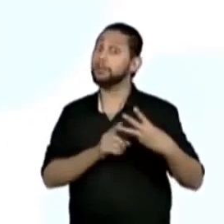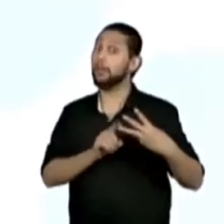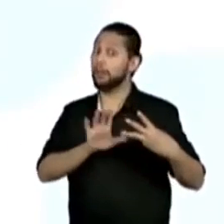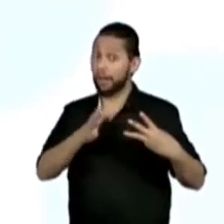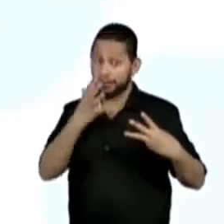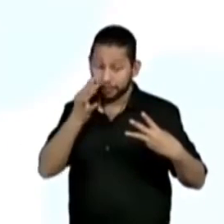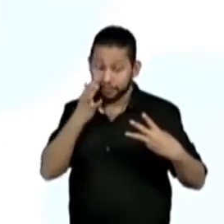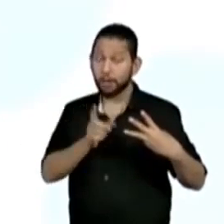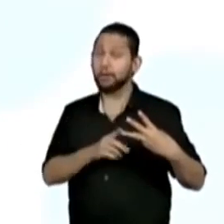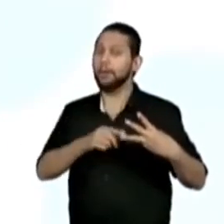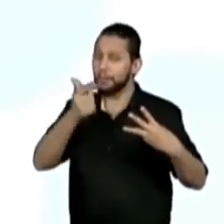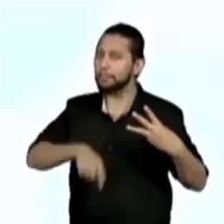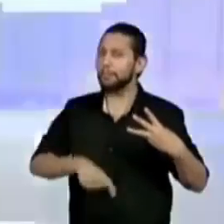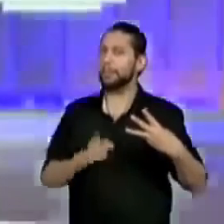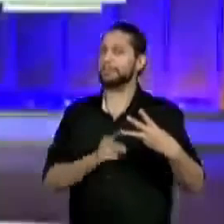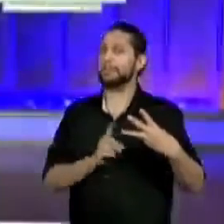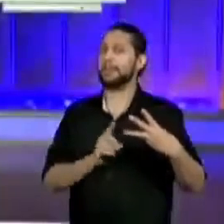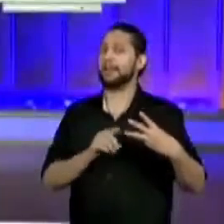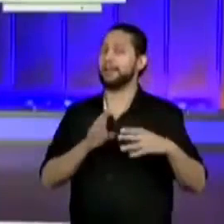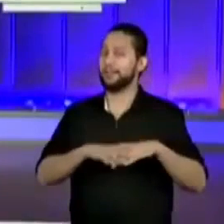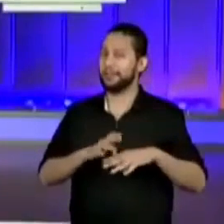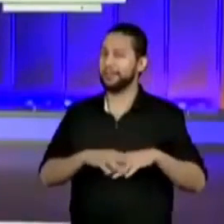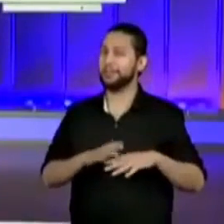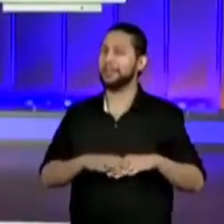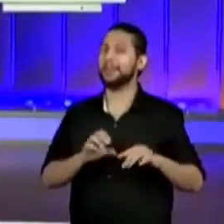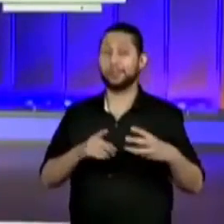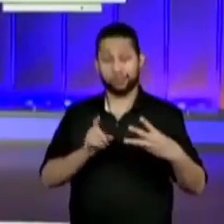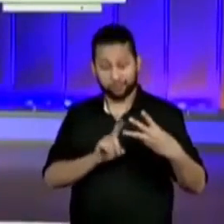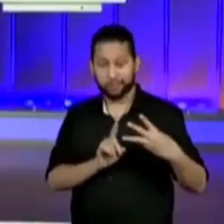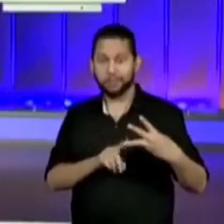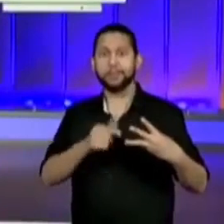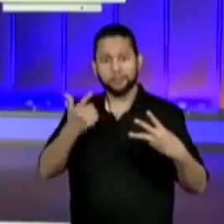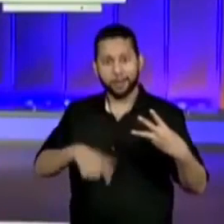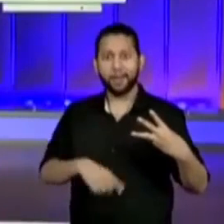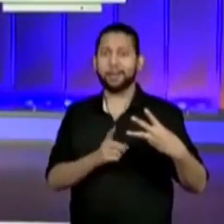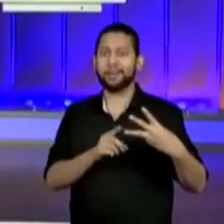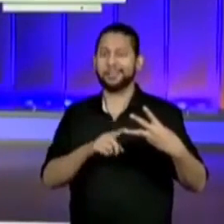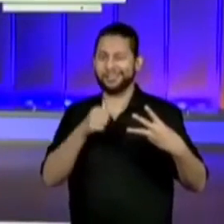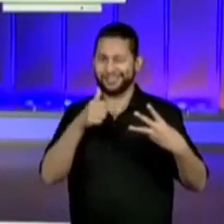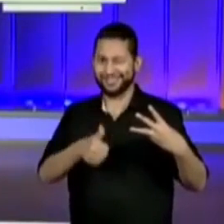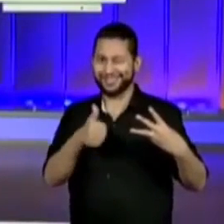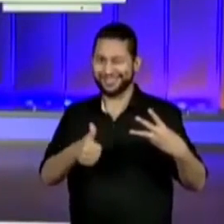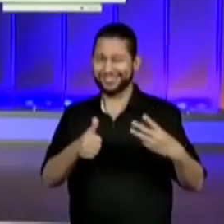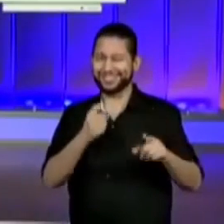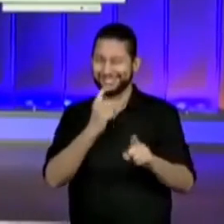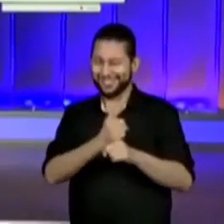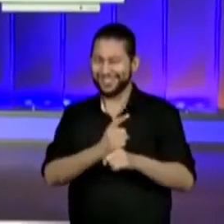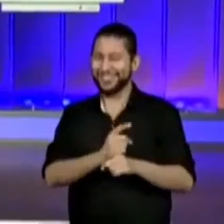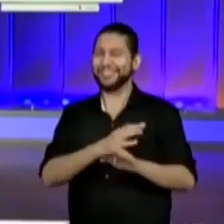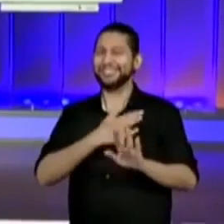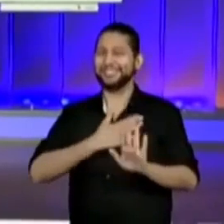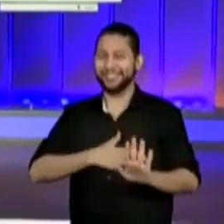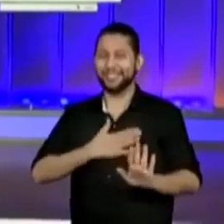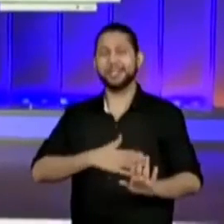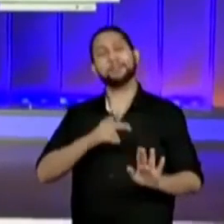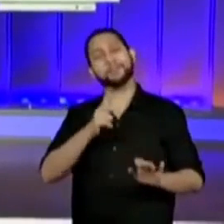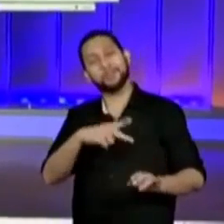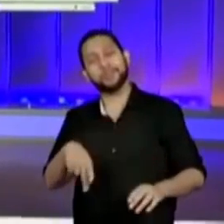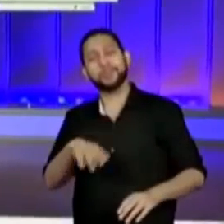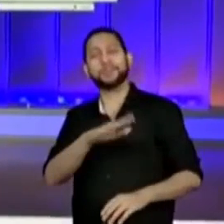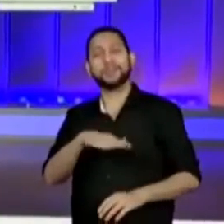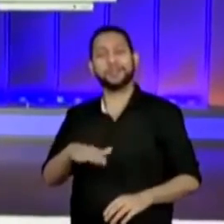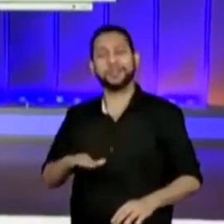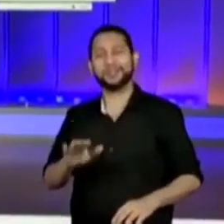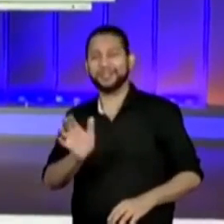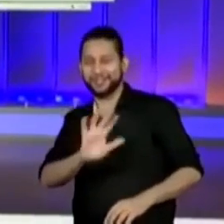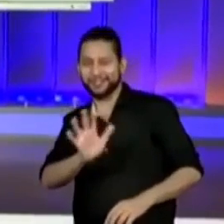estarmos juntos em uma outra aula de matemática Nossa terceira do dia até mais professores estudantes do